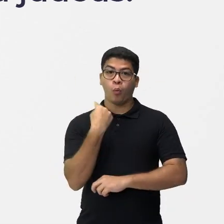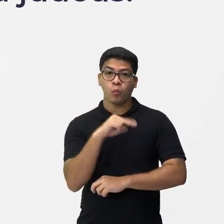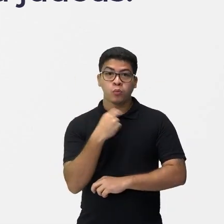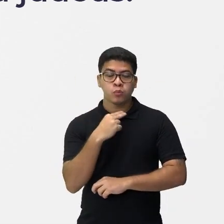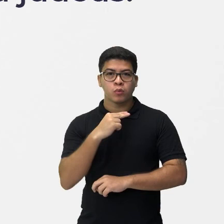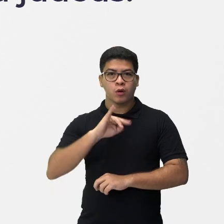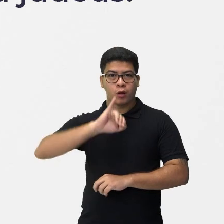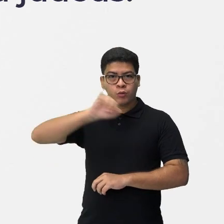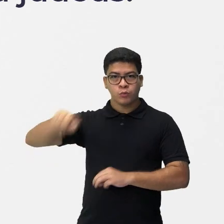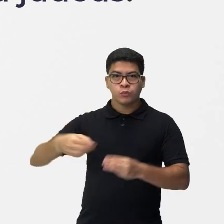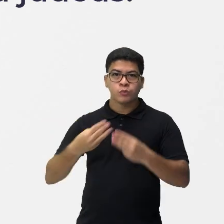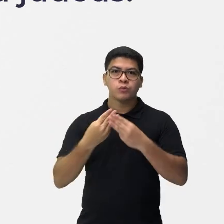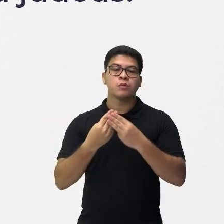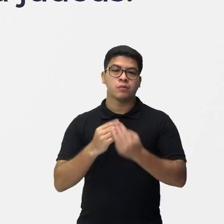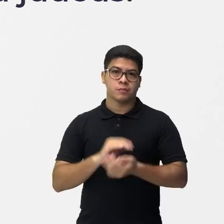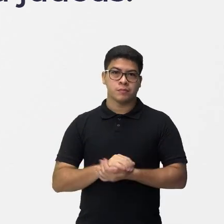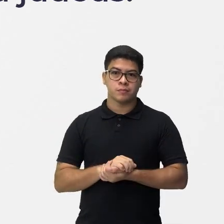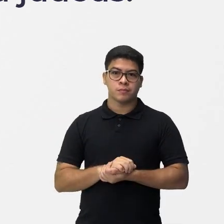Judeus.